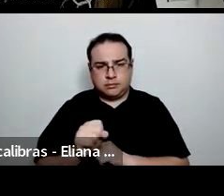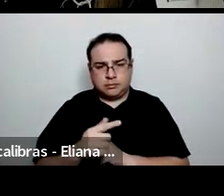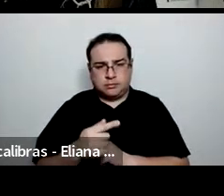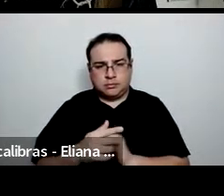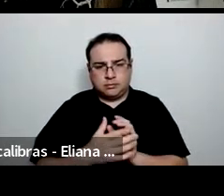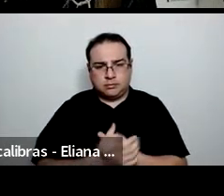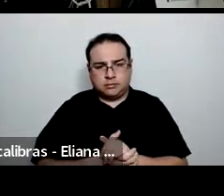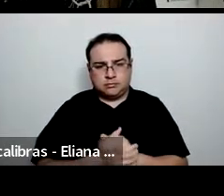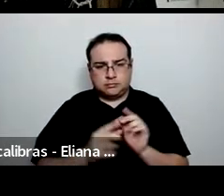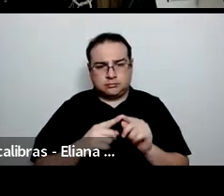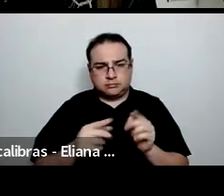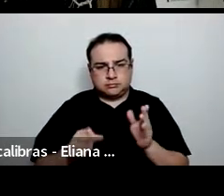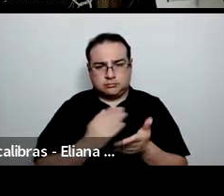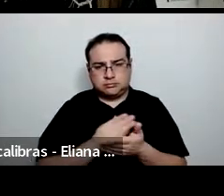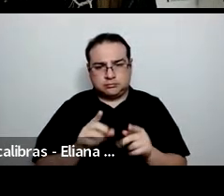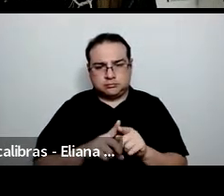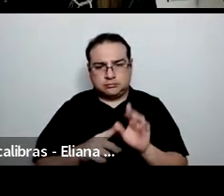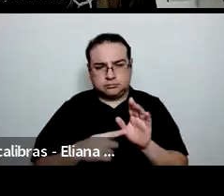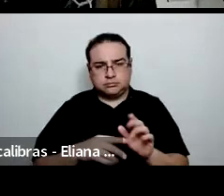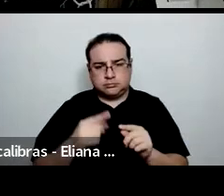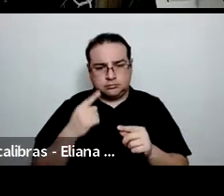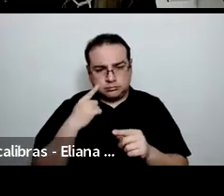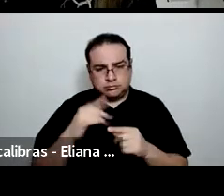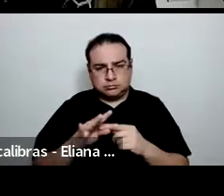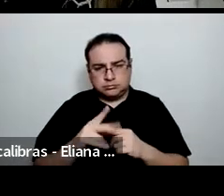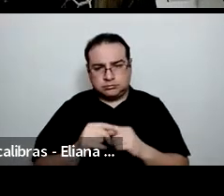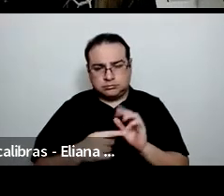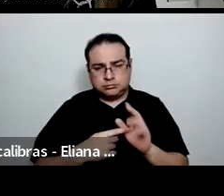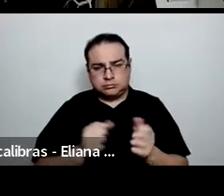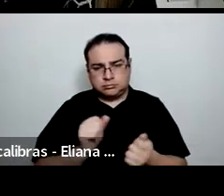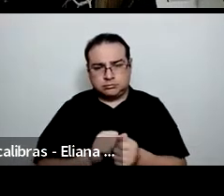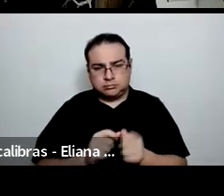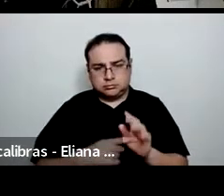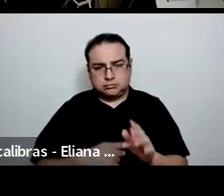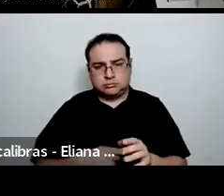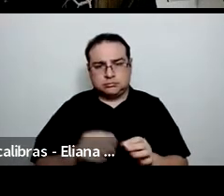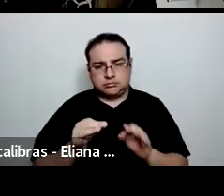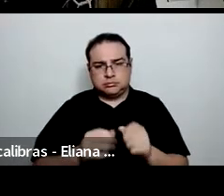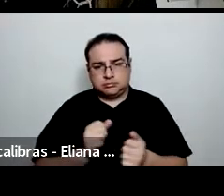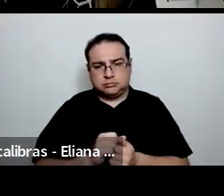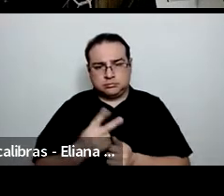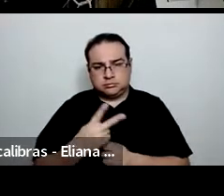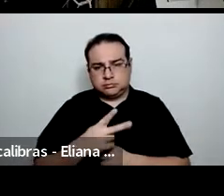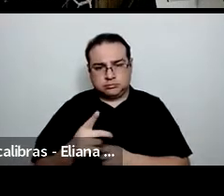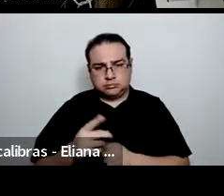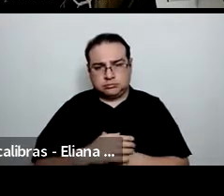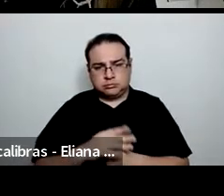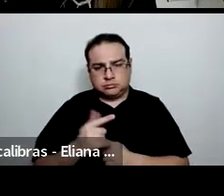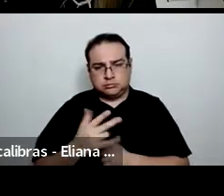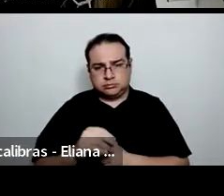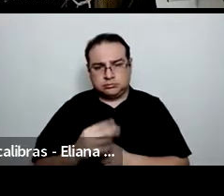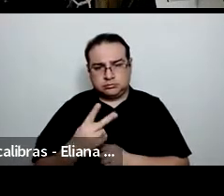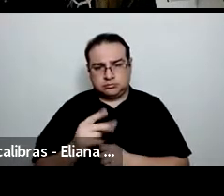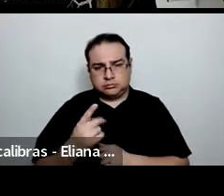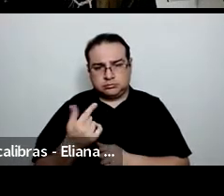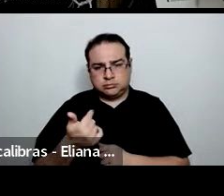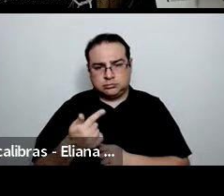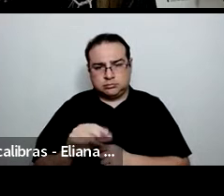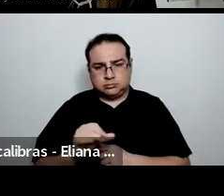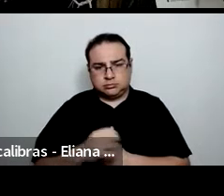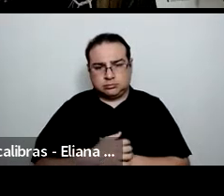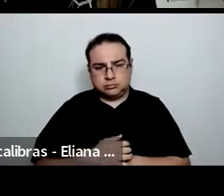a época intimado para prestar suas contas de campanha por oficial de justiça no dia 22 de março de 2019